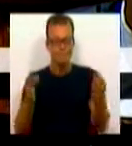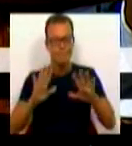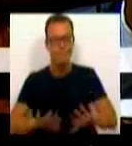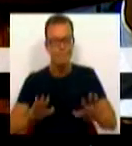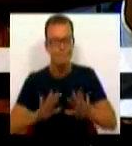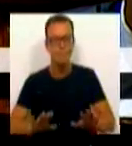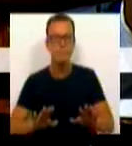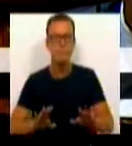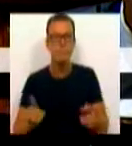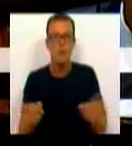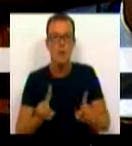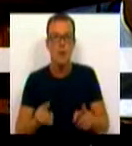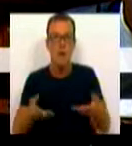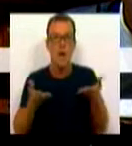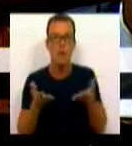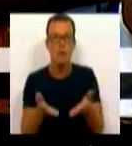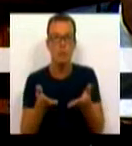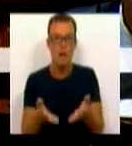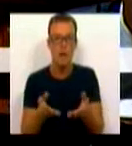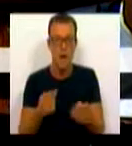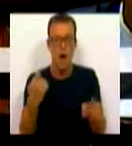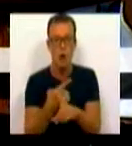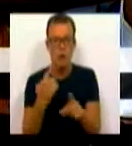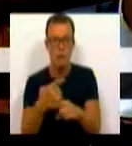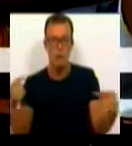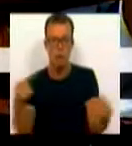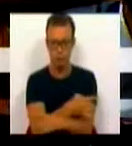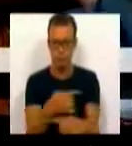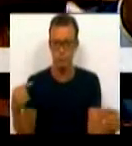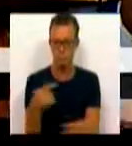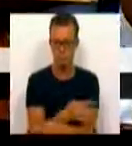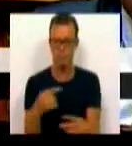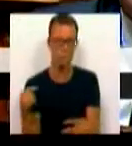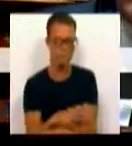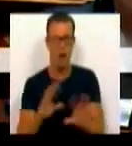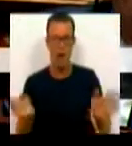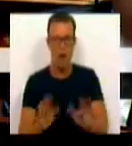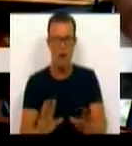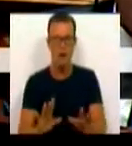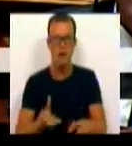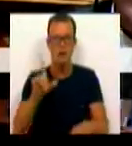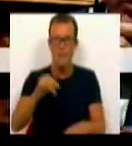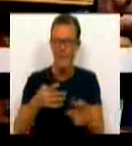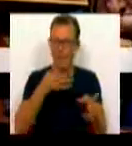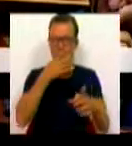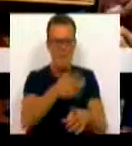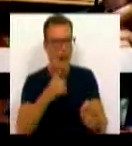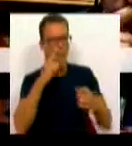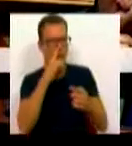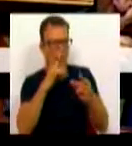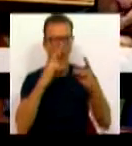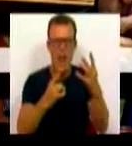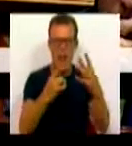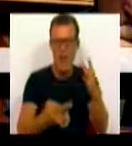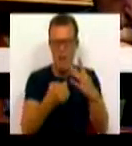não ajudar a mais contradições, a mais disque-disse, à propalação de mentiras, que em